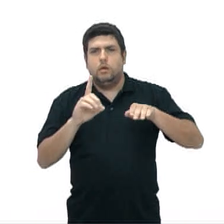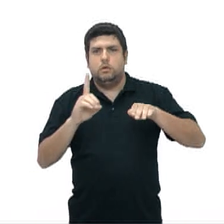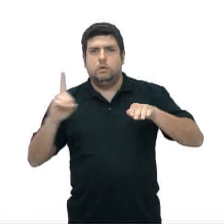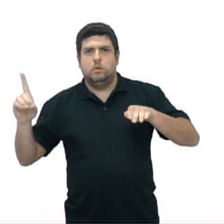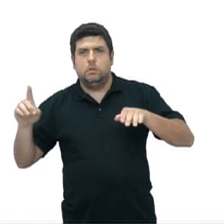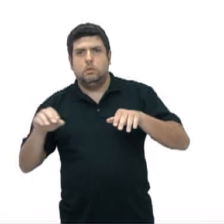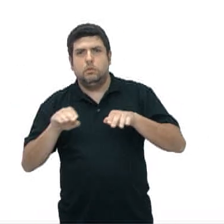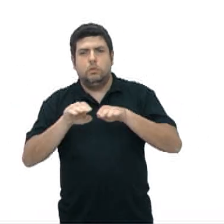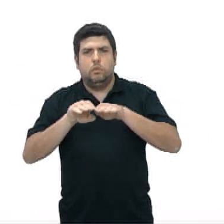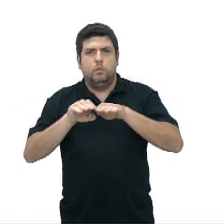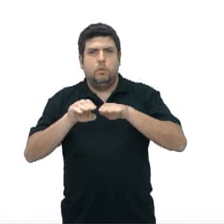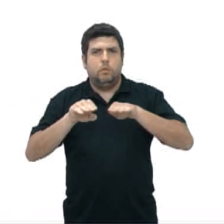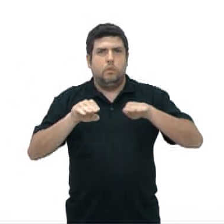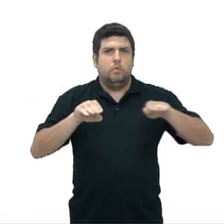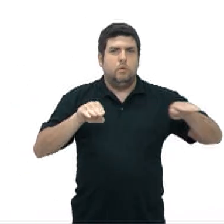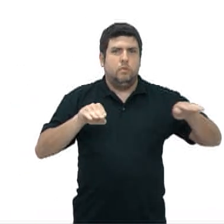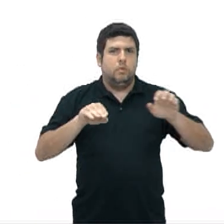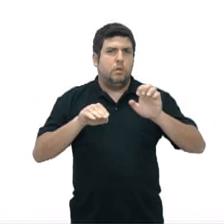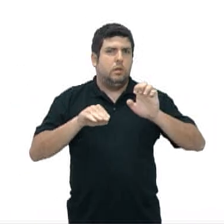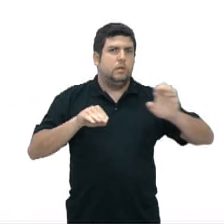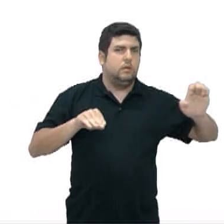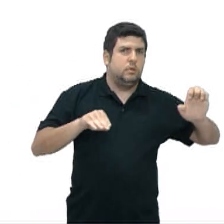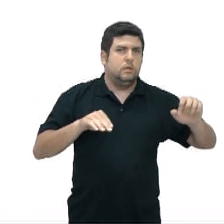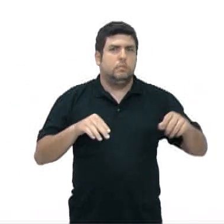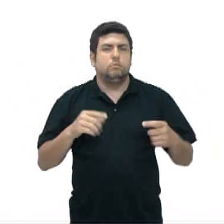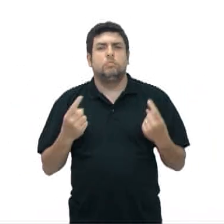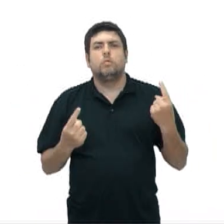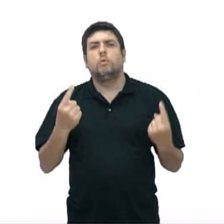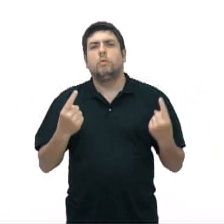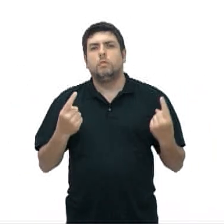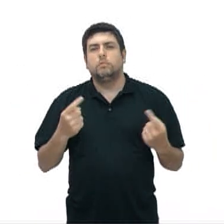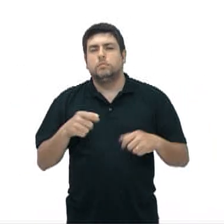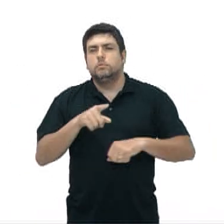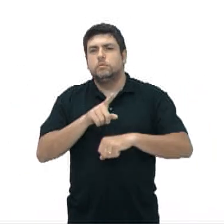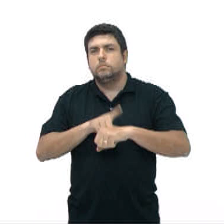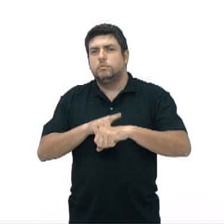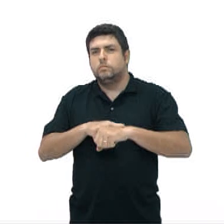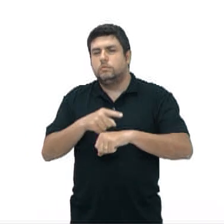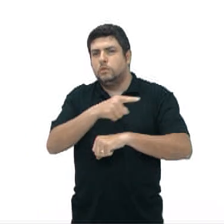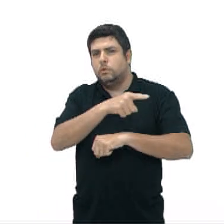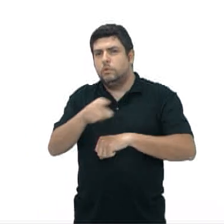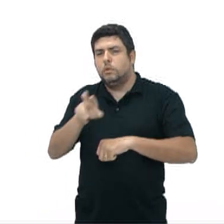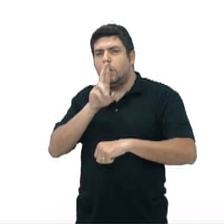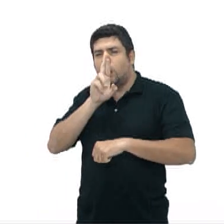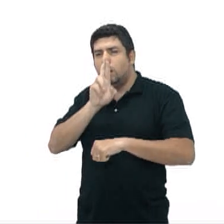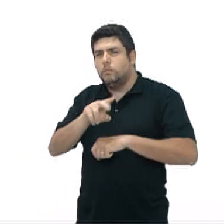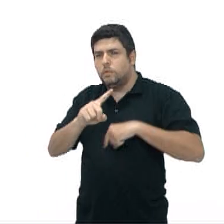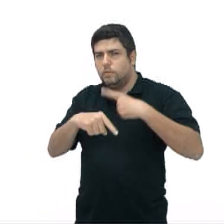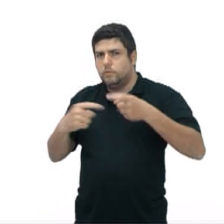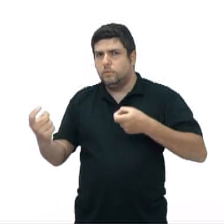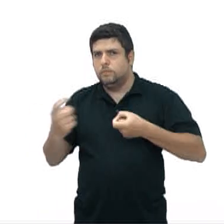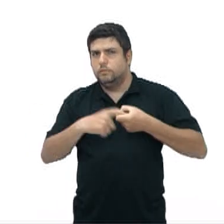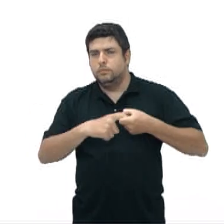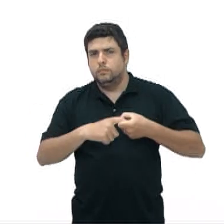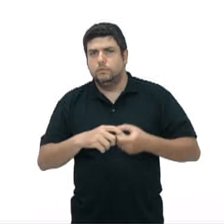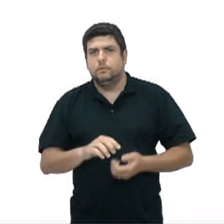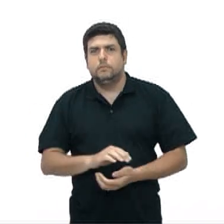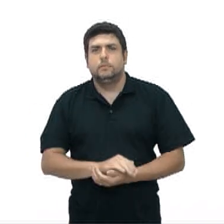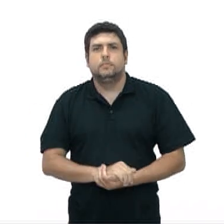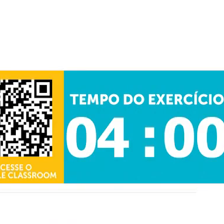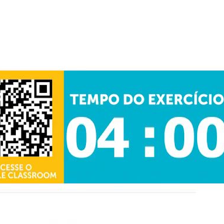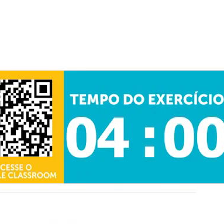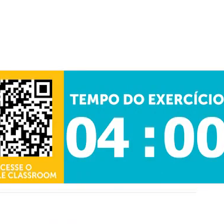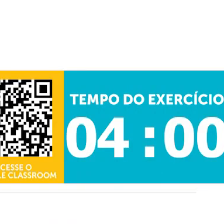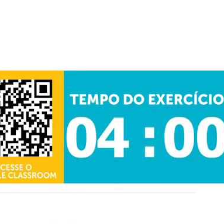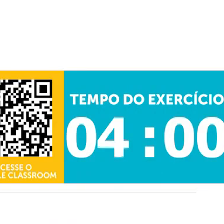e para a esquerda. Vou dar um tempinho para vocês aí e daqui a pouco a gente responde. Até